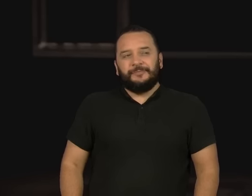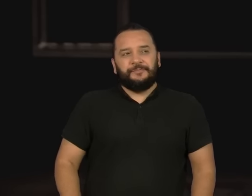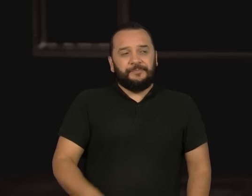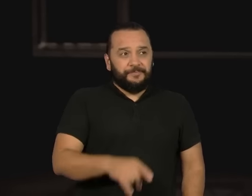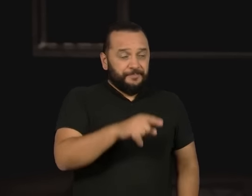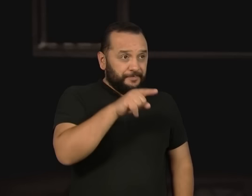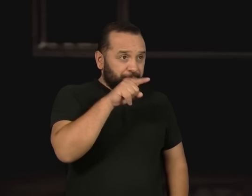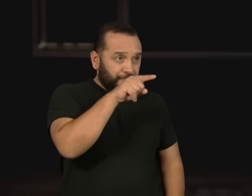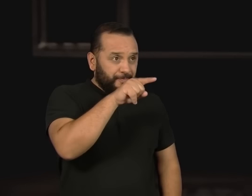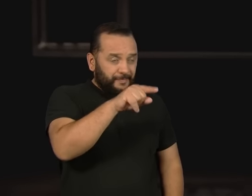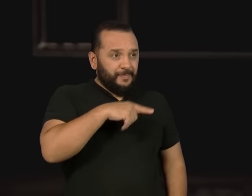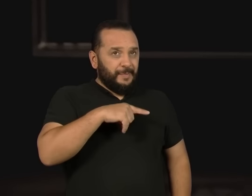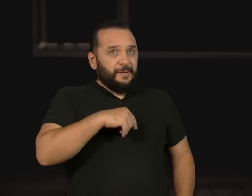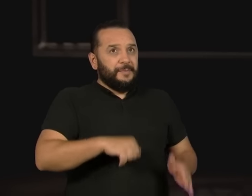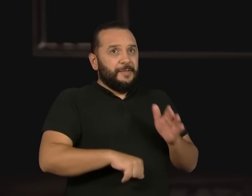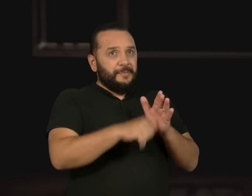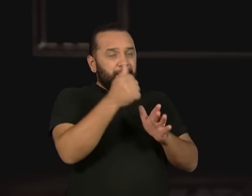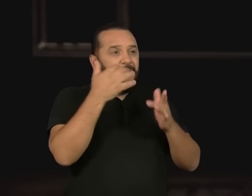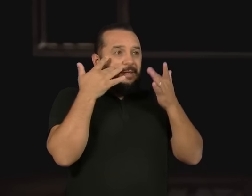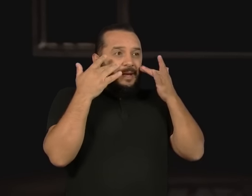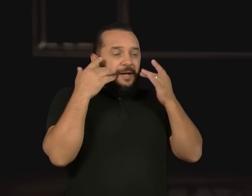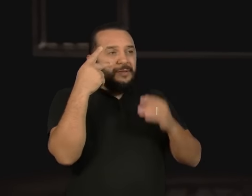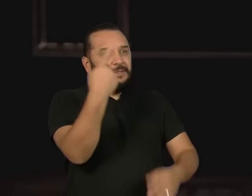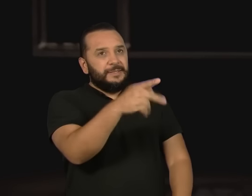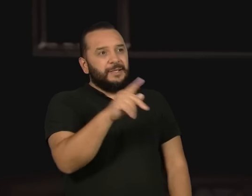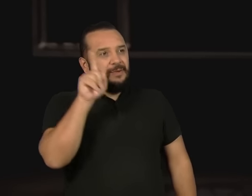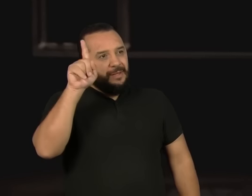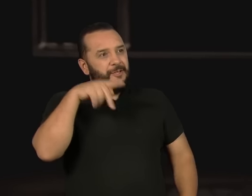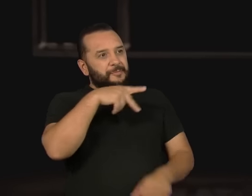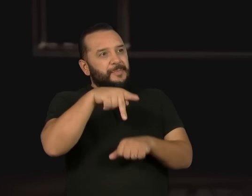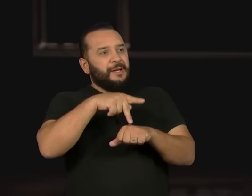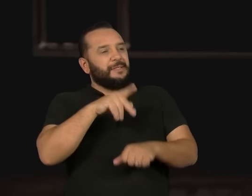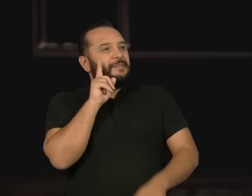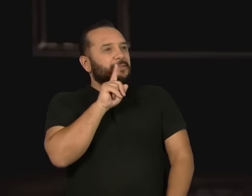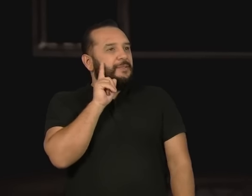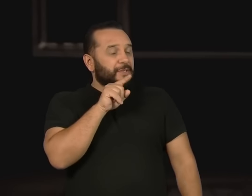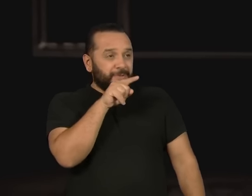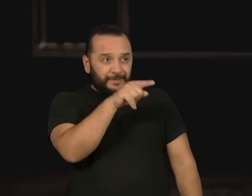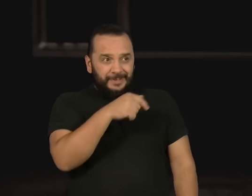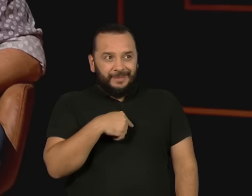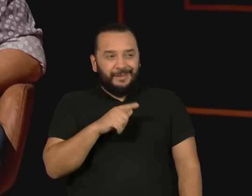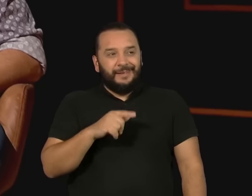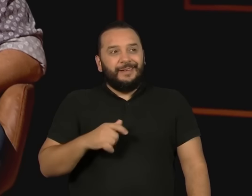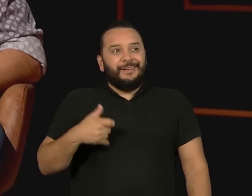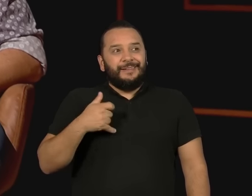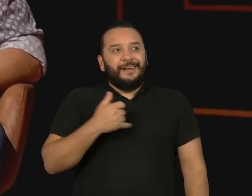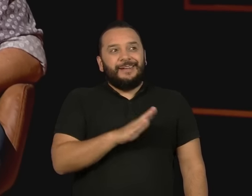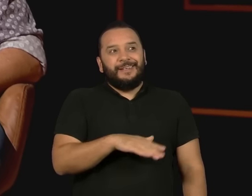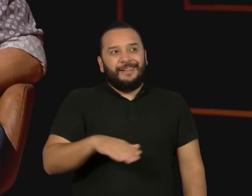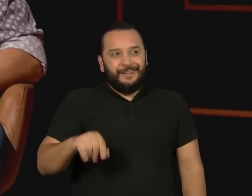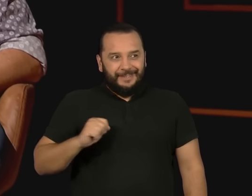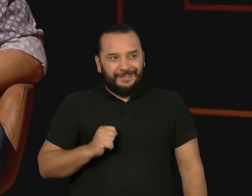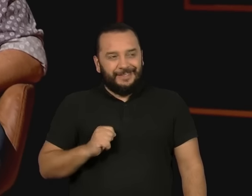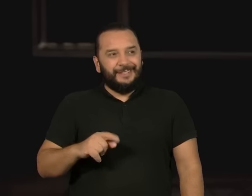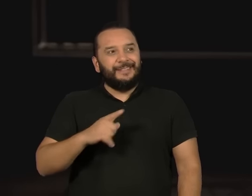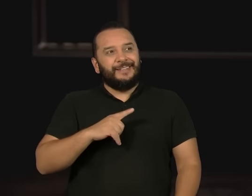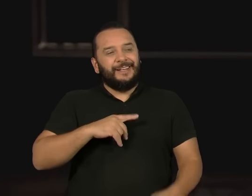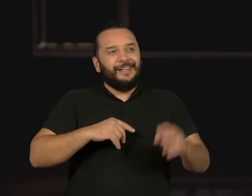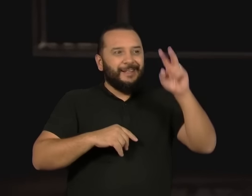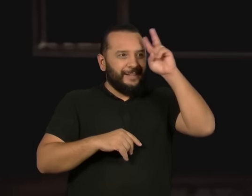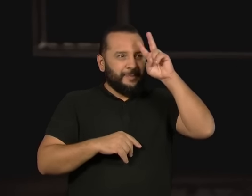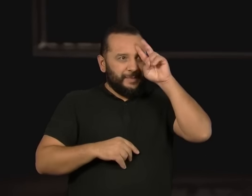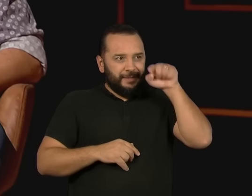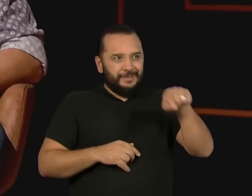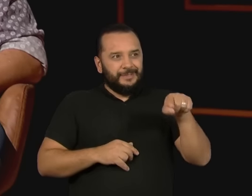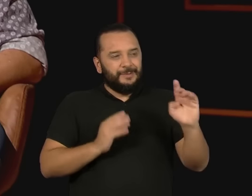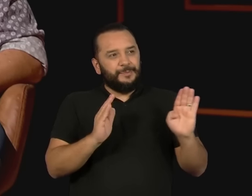Matheus, e a primeira peça teatral que você assistiu foi nos Estados Unidos. Você também era uma criança. É verdade. Você tem alguma memória